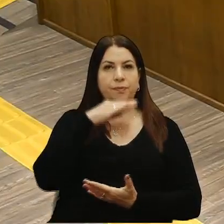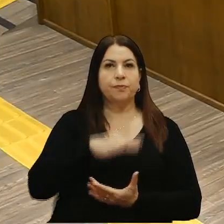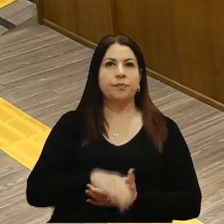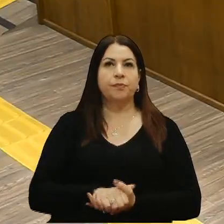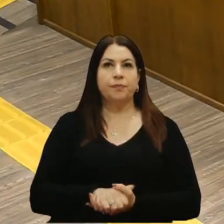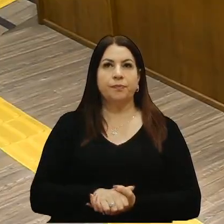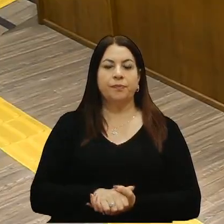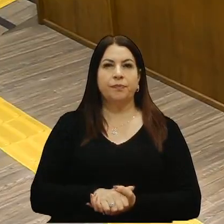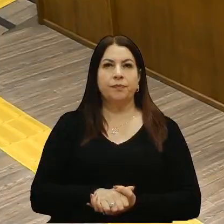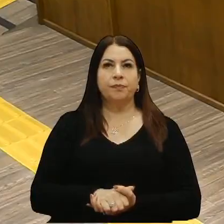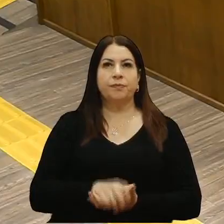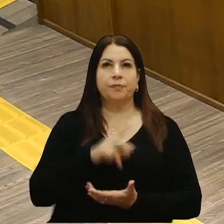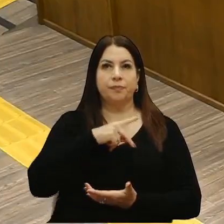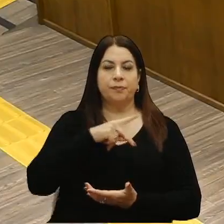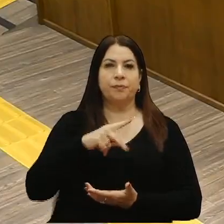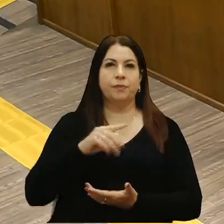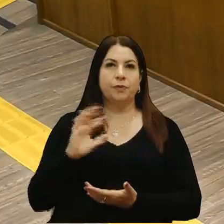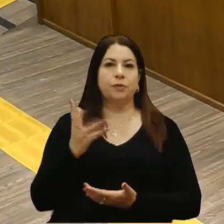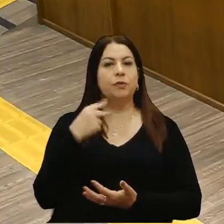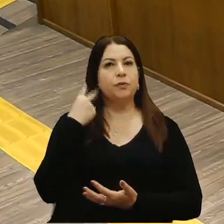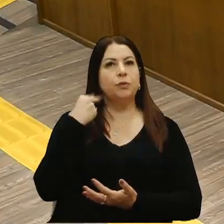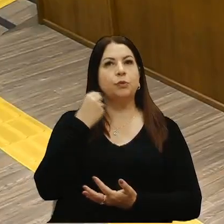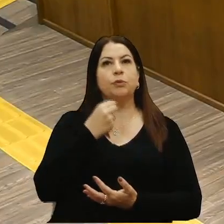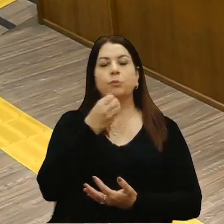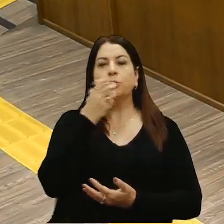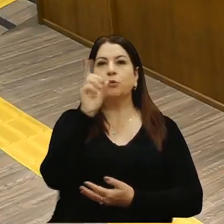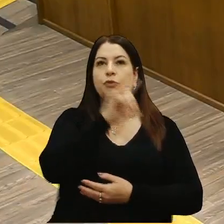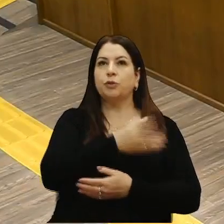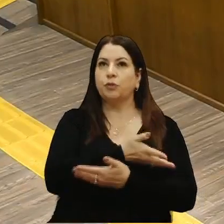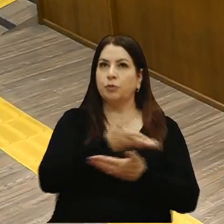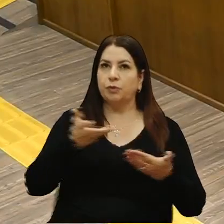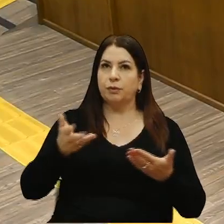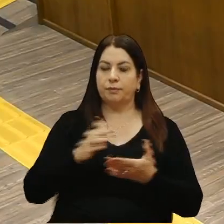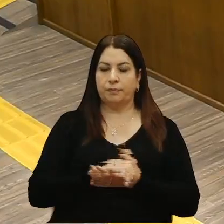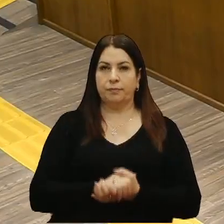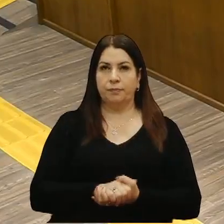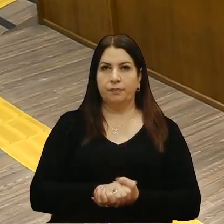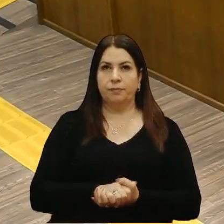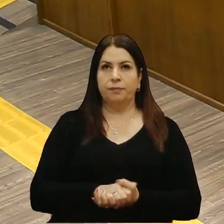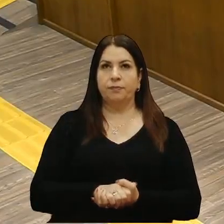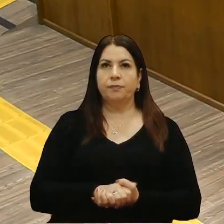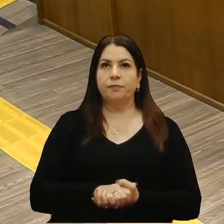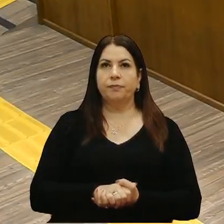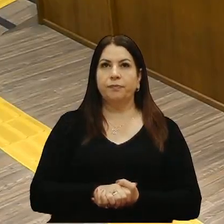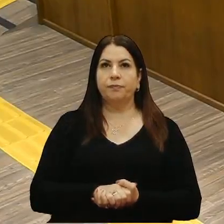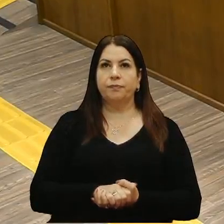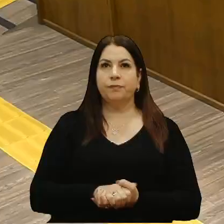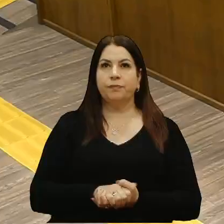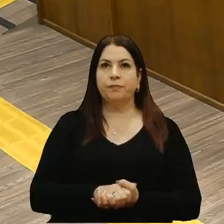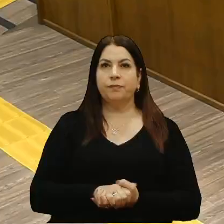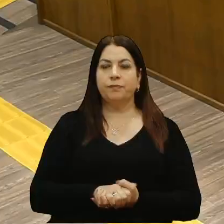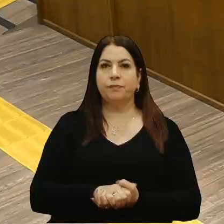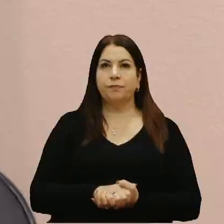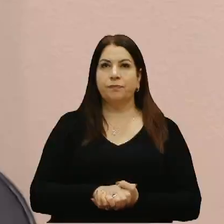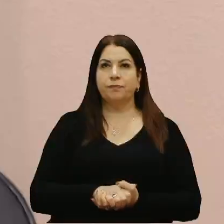Bortoluz. Senhor presidente, senhoras e senhores vereadores, muito bom dia a todos os presentes. Inclusive, quero